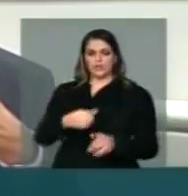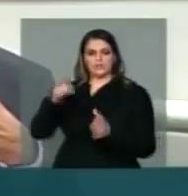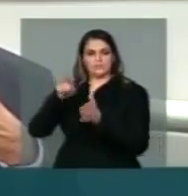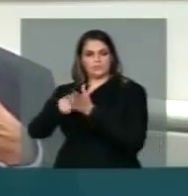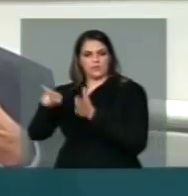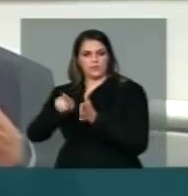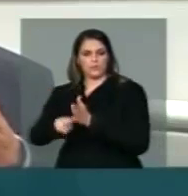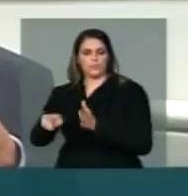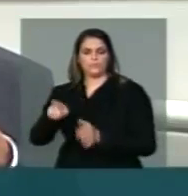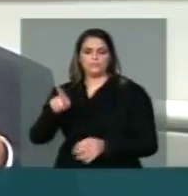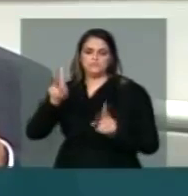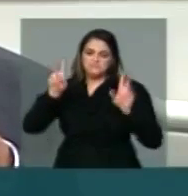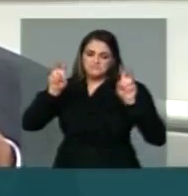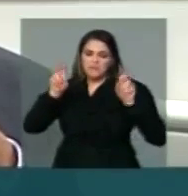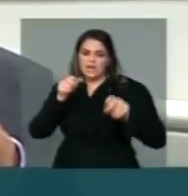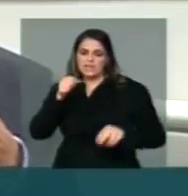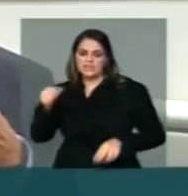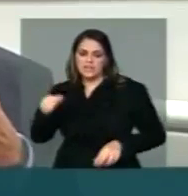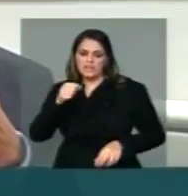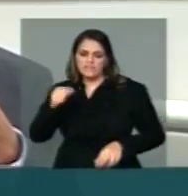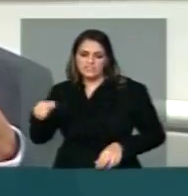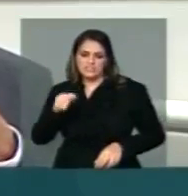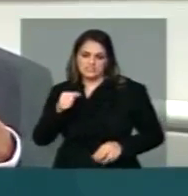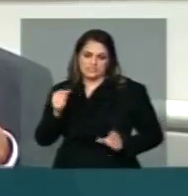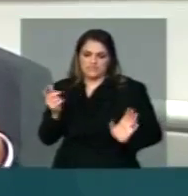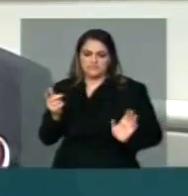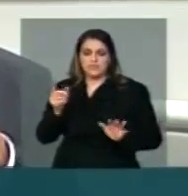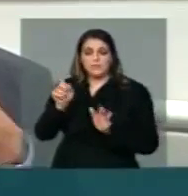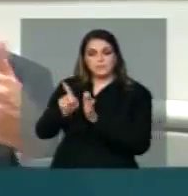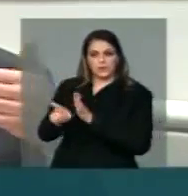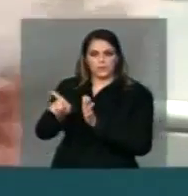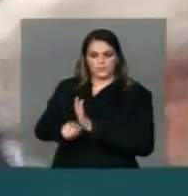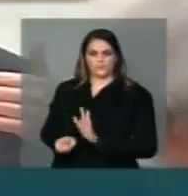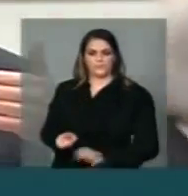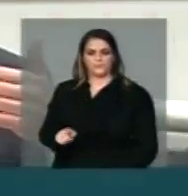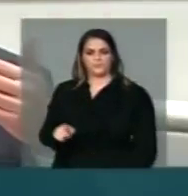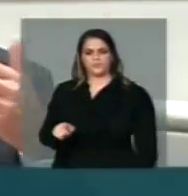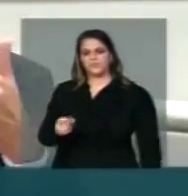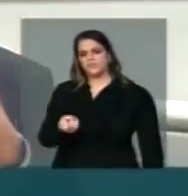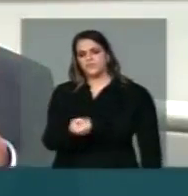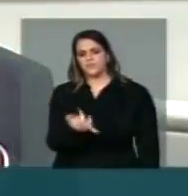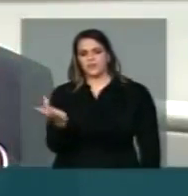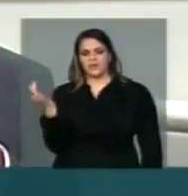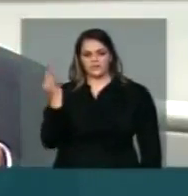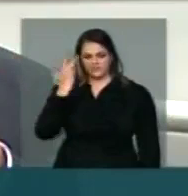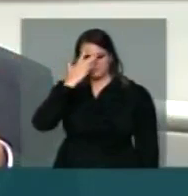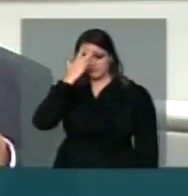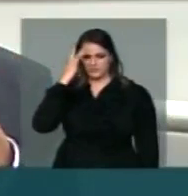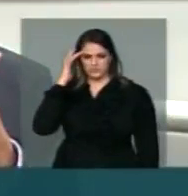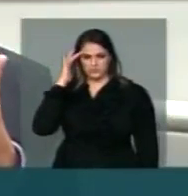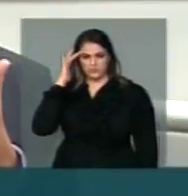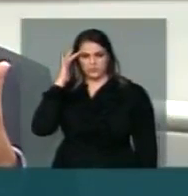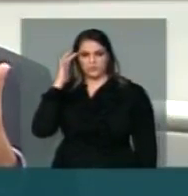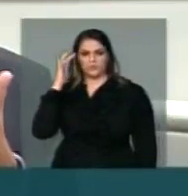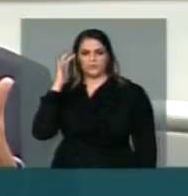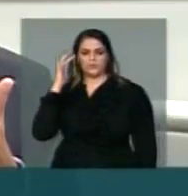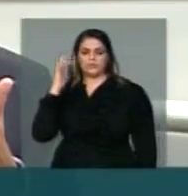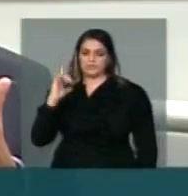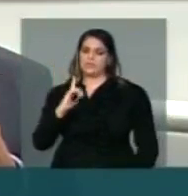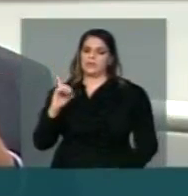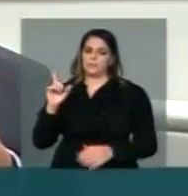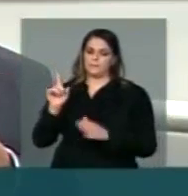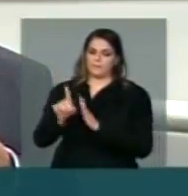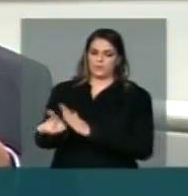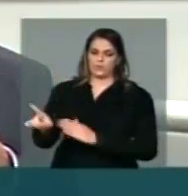nós chamamos. Então, nessas entrevistas, tanto o coordenador quanto os outros membros da comissão dirigem